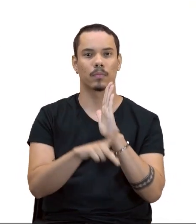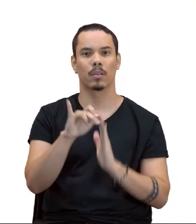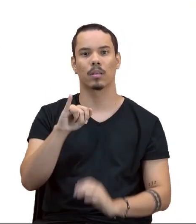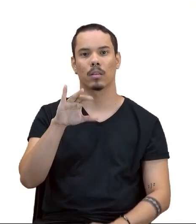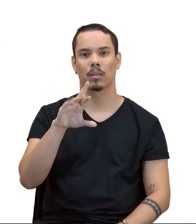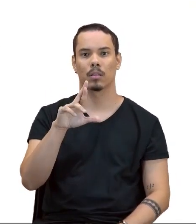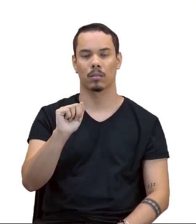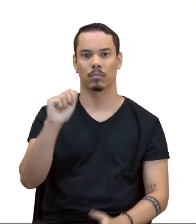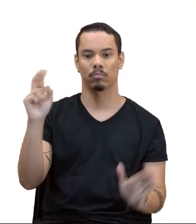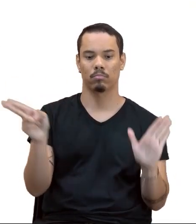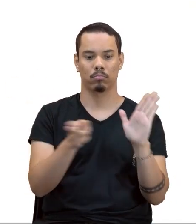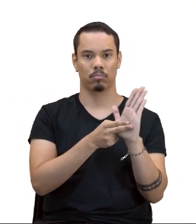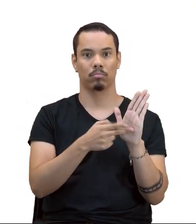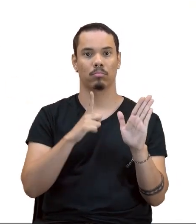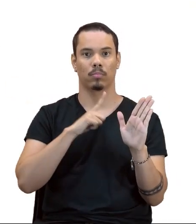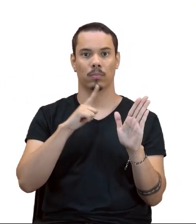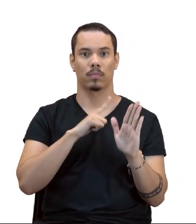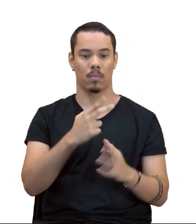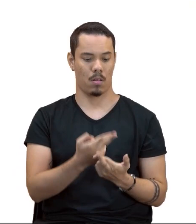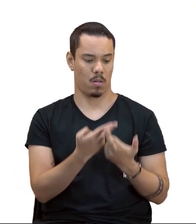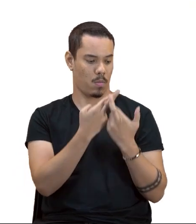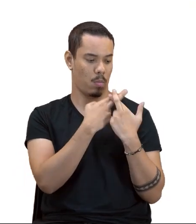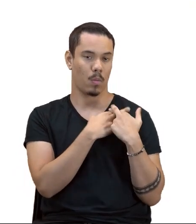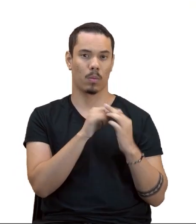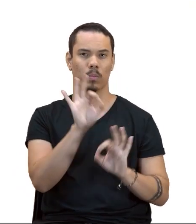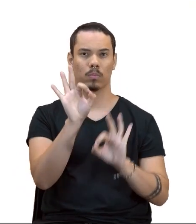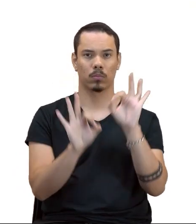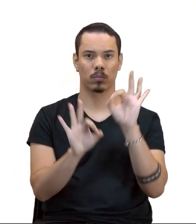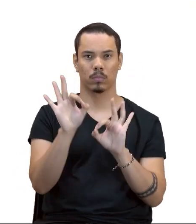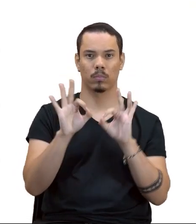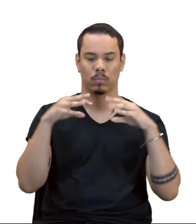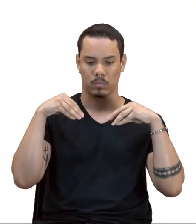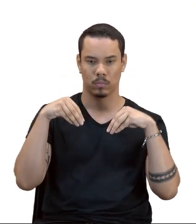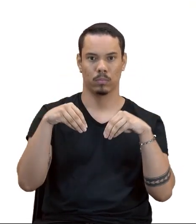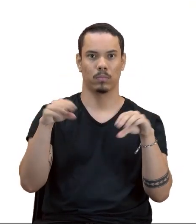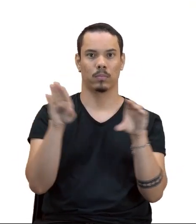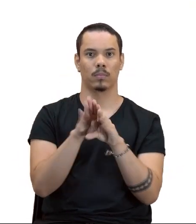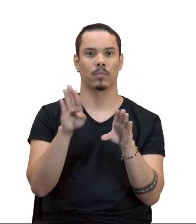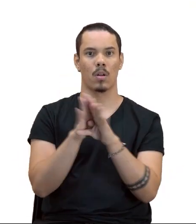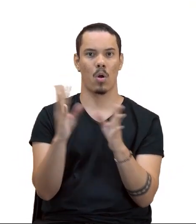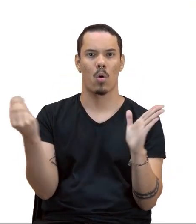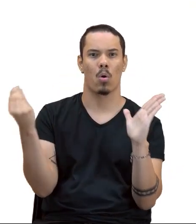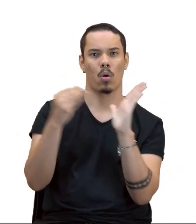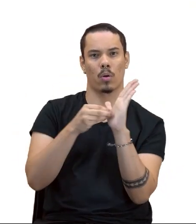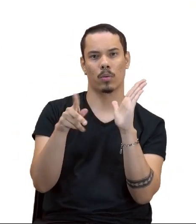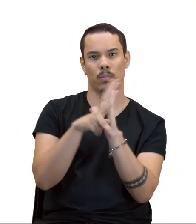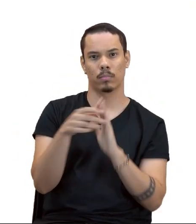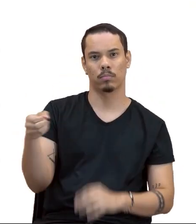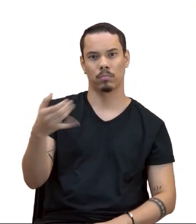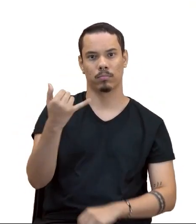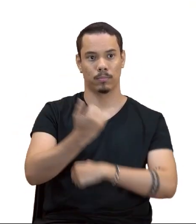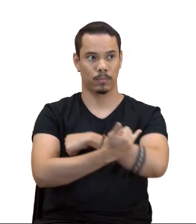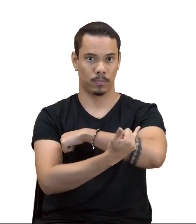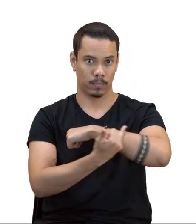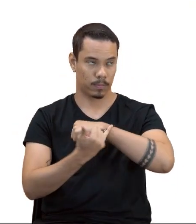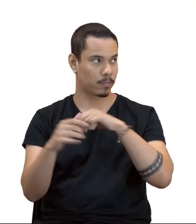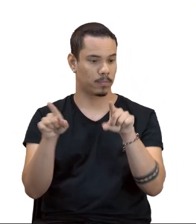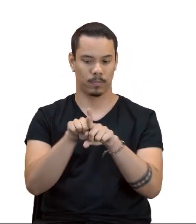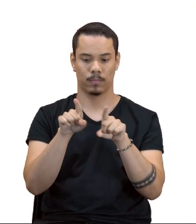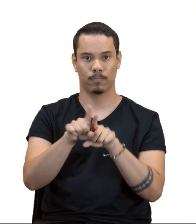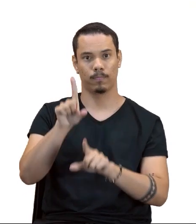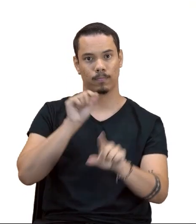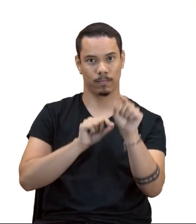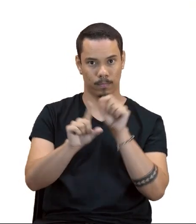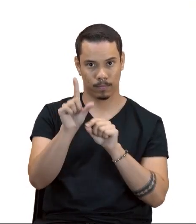assumiu responsabilidades de organização territorial, implantação da infraestrutura e selecionou